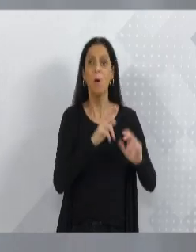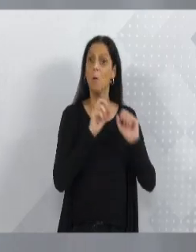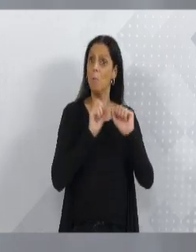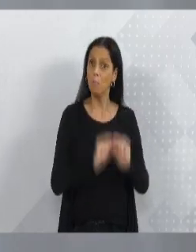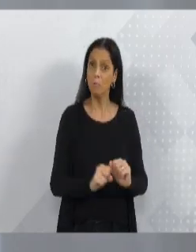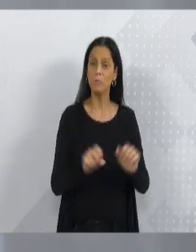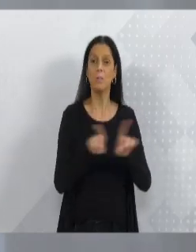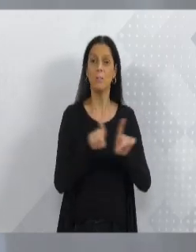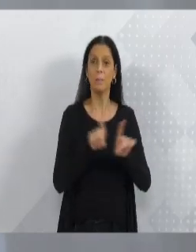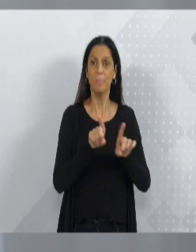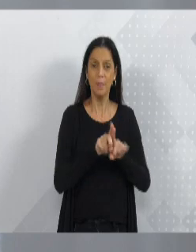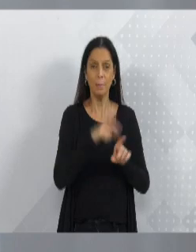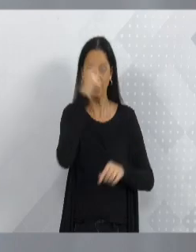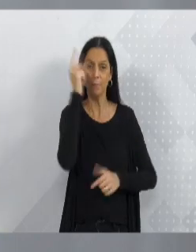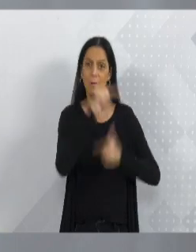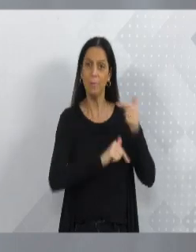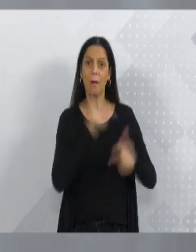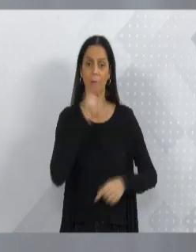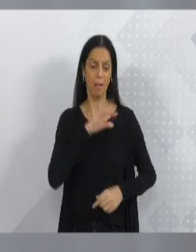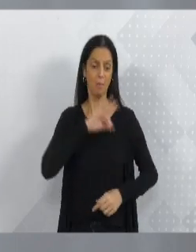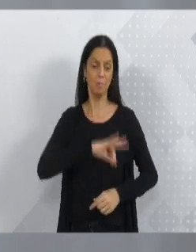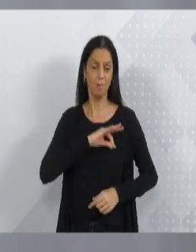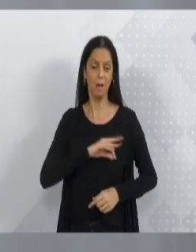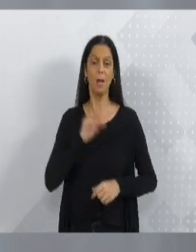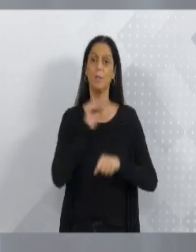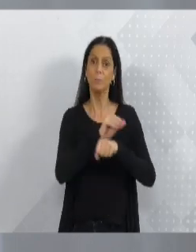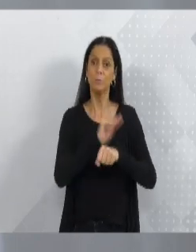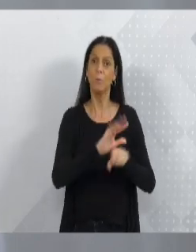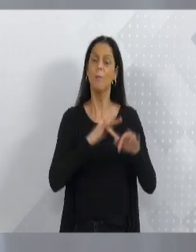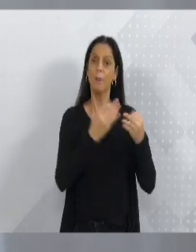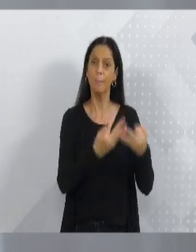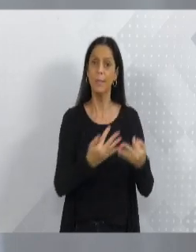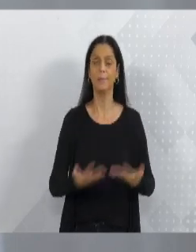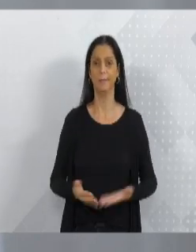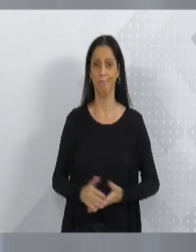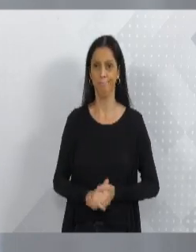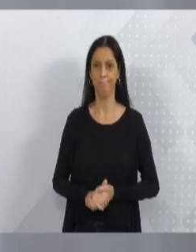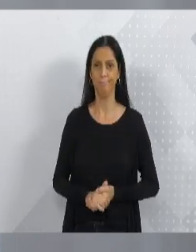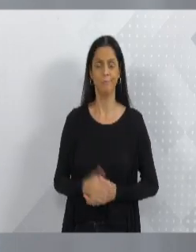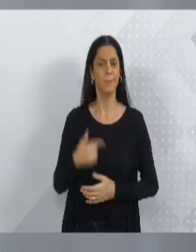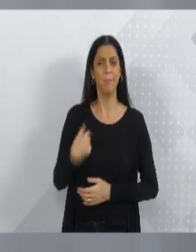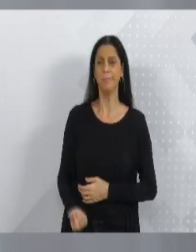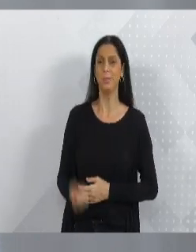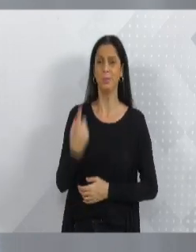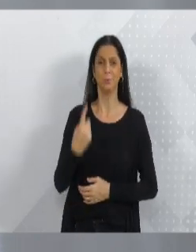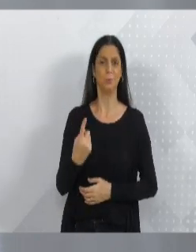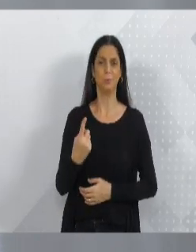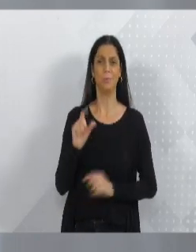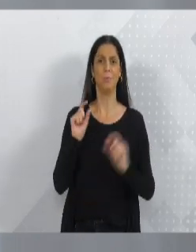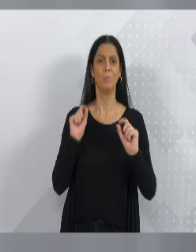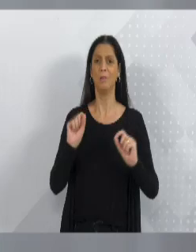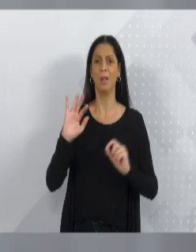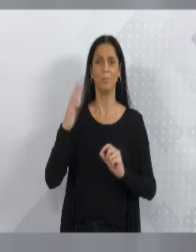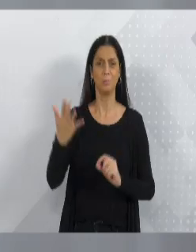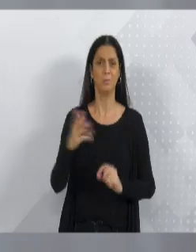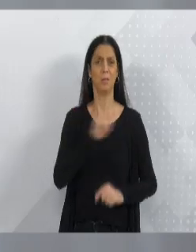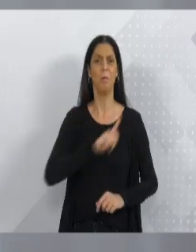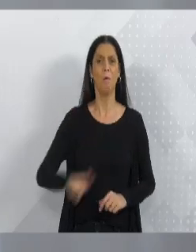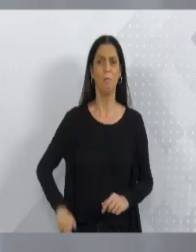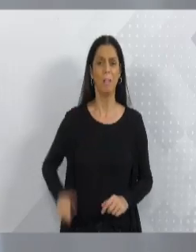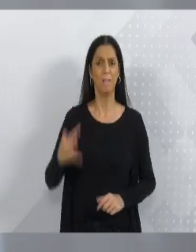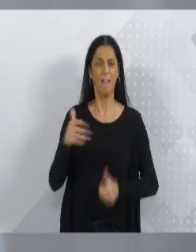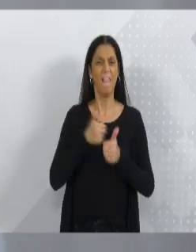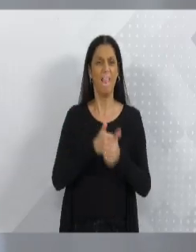resumo, senhores, a esse absurdo que está acontecendo, essa perseguição, esse decreto